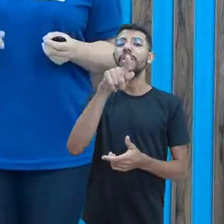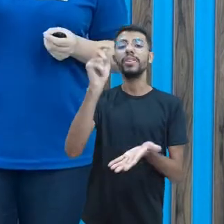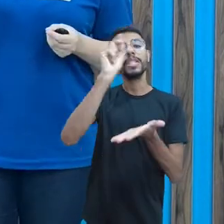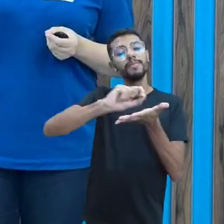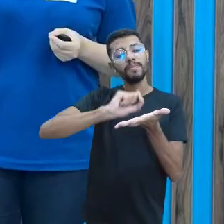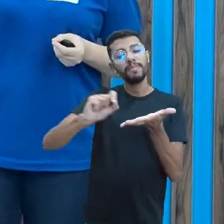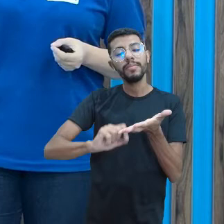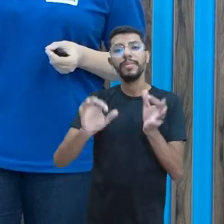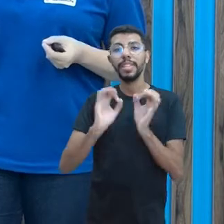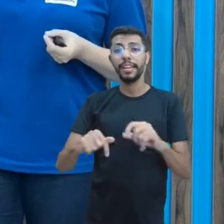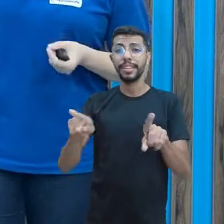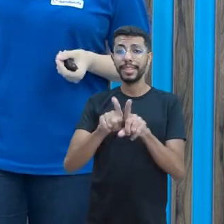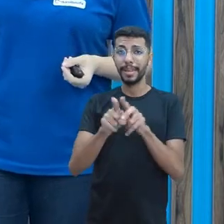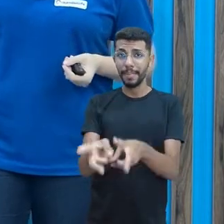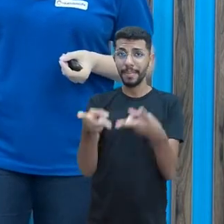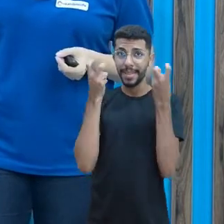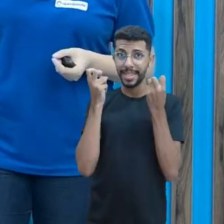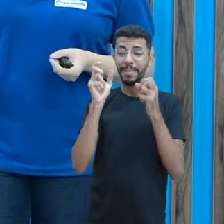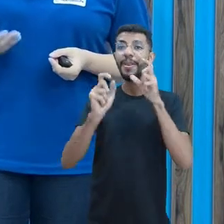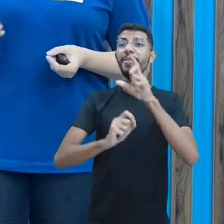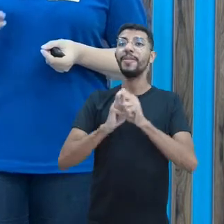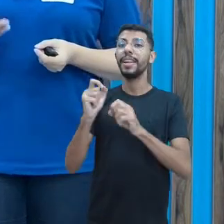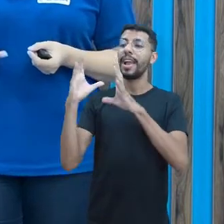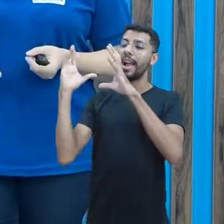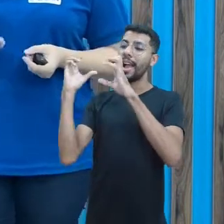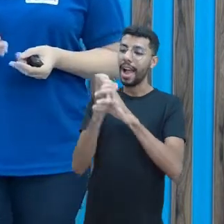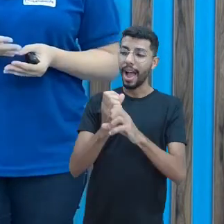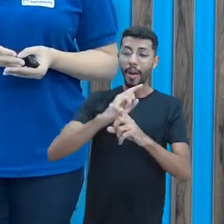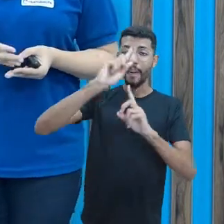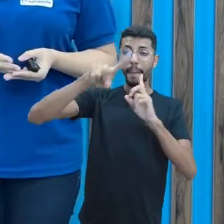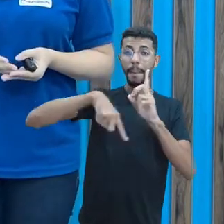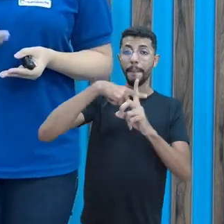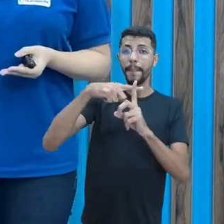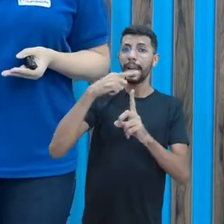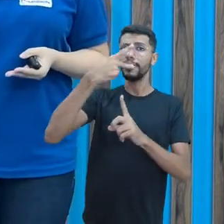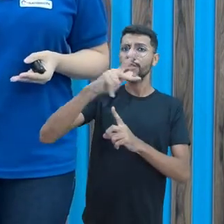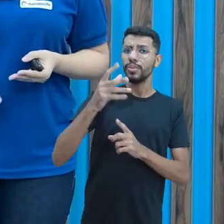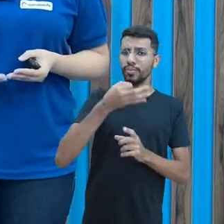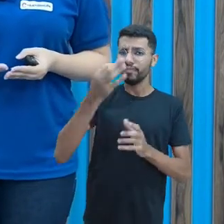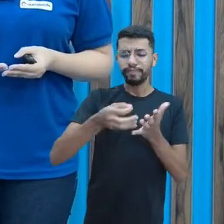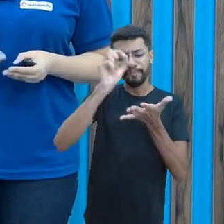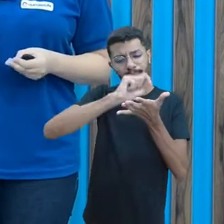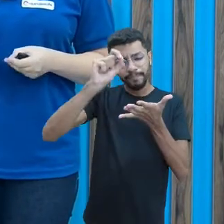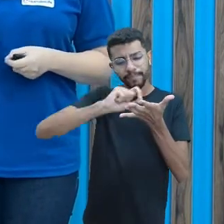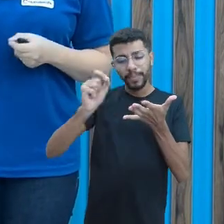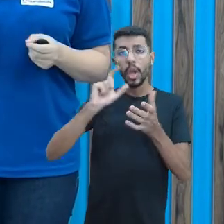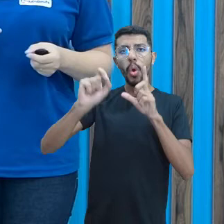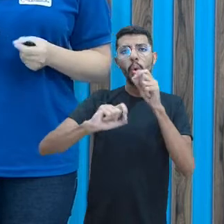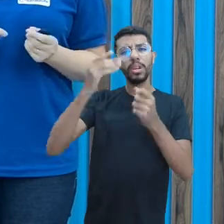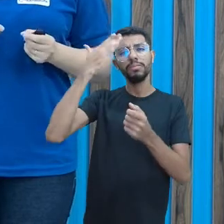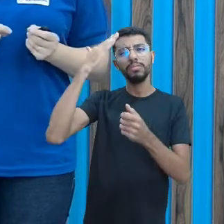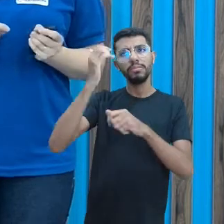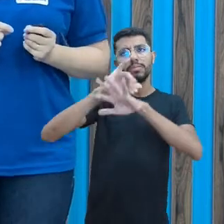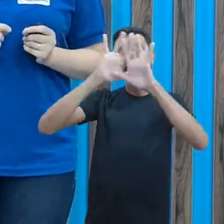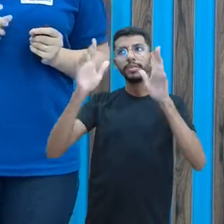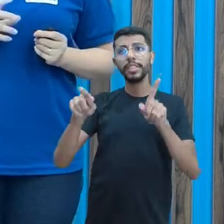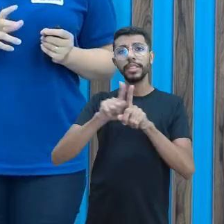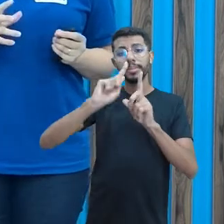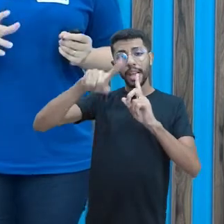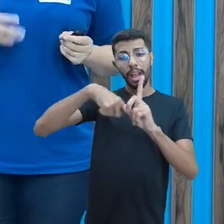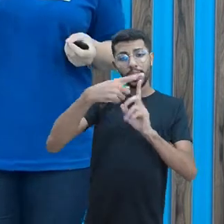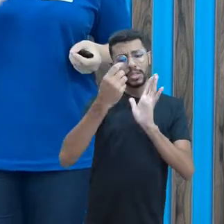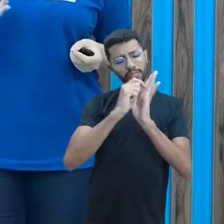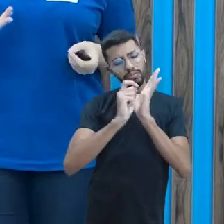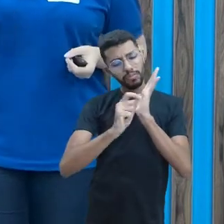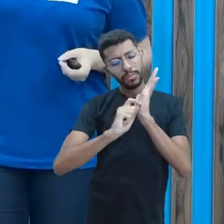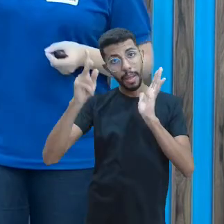e, além de observar aqui os cálculos, né, faça as suas considerações sobre o que você está entendendo, até mesmo colocar alguma coisa que te